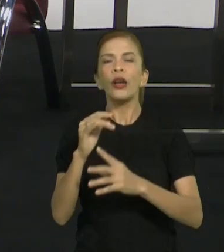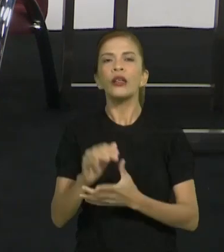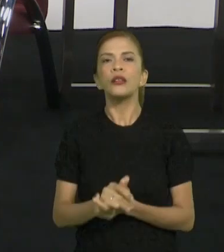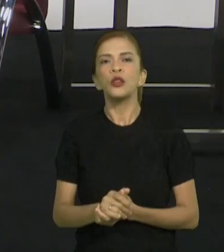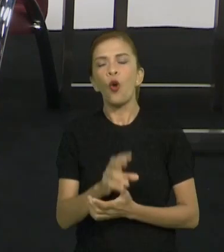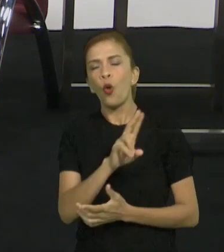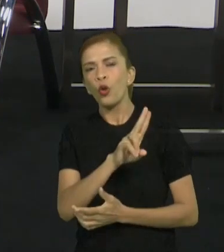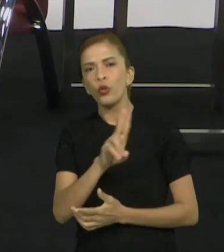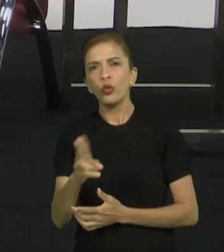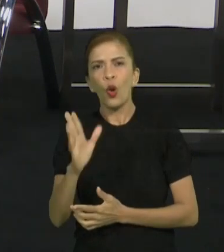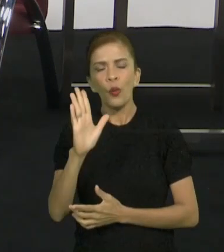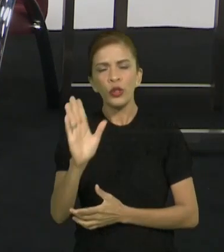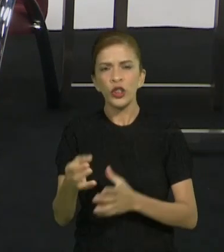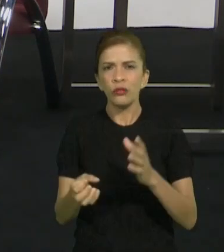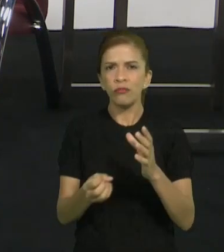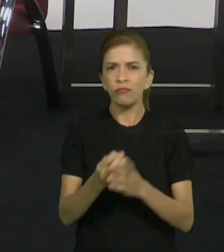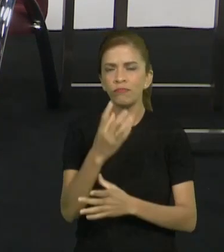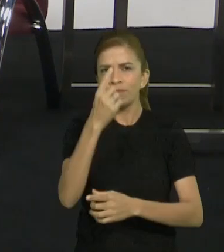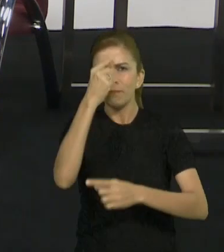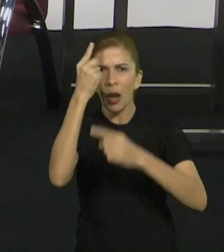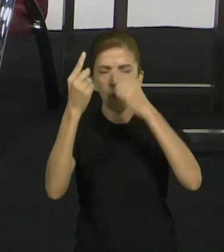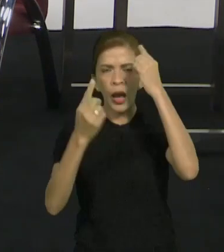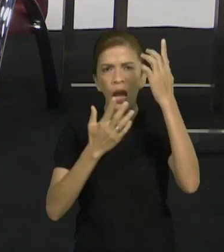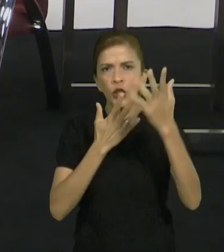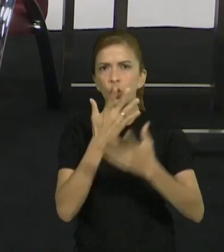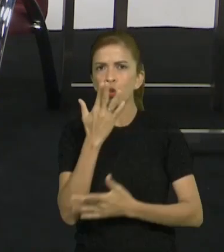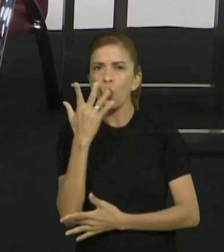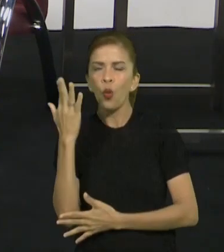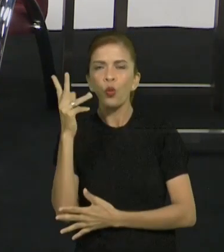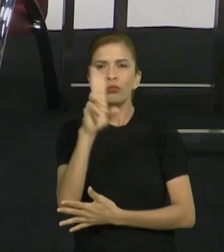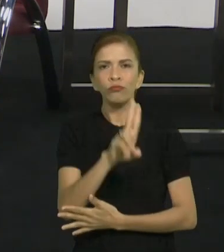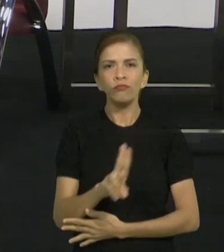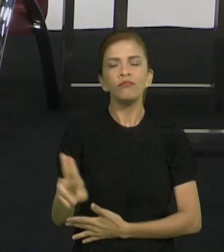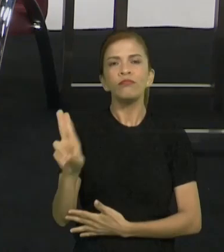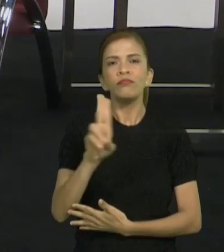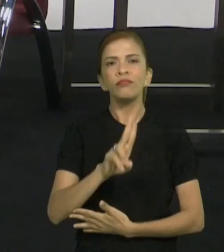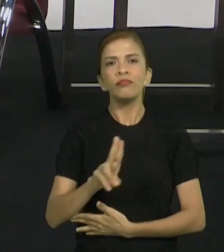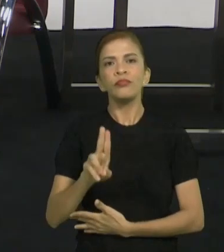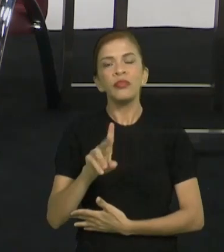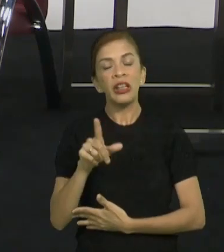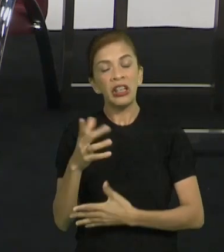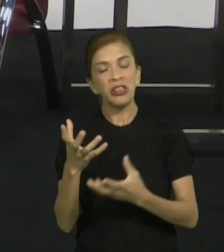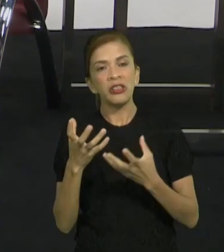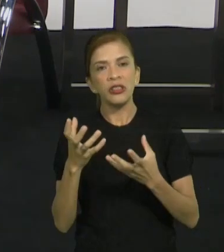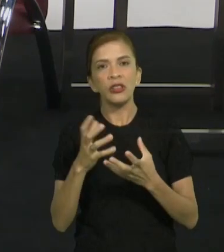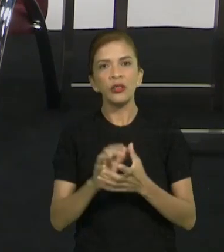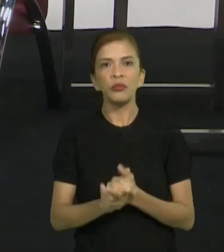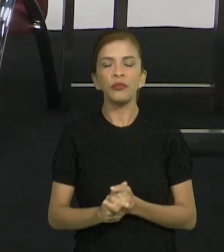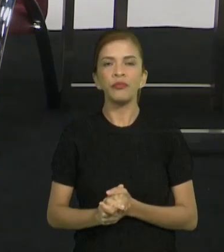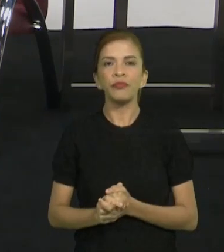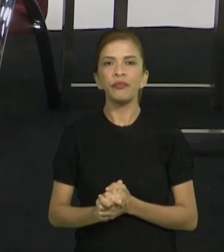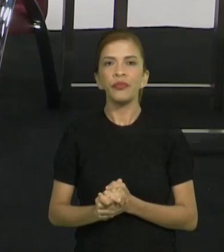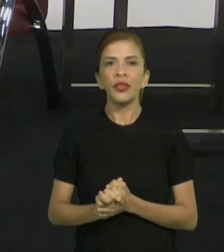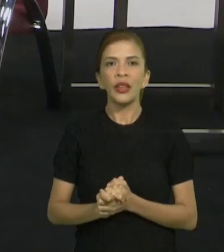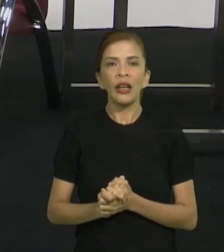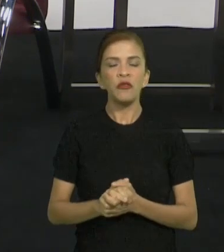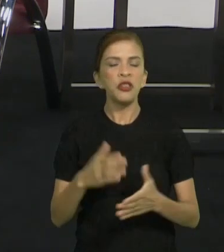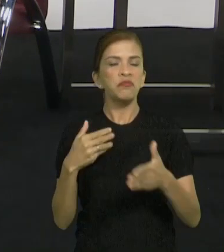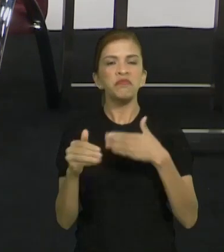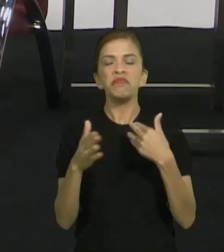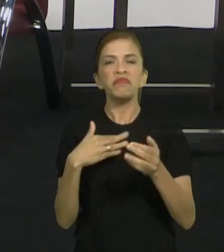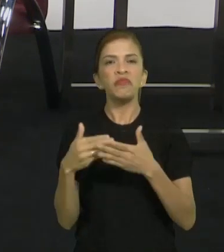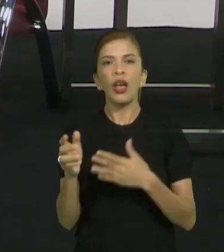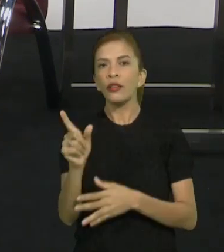nome, ela já chegou com as cores que ela queria. Então... Ela não chegou de uma hora para outra, né?